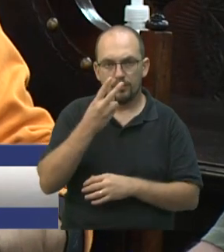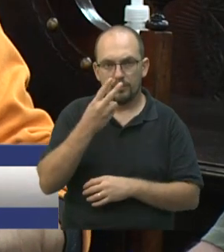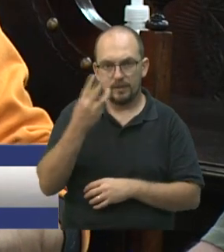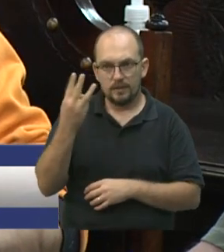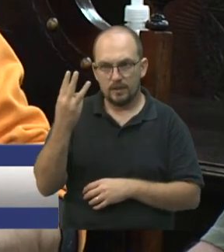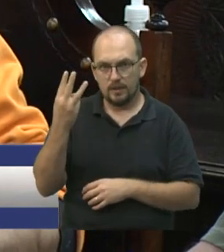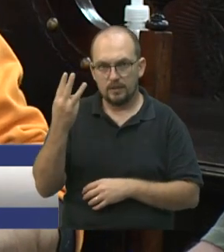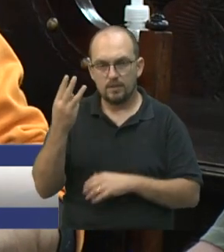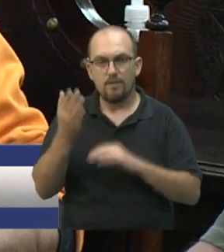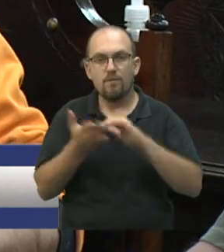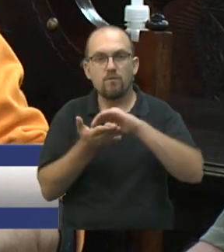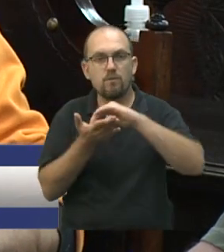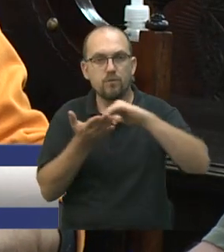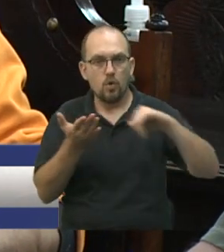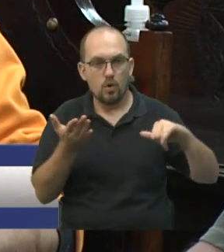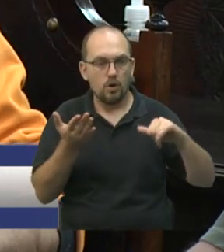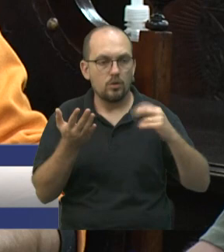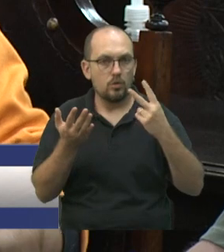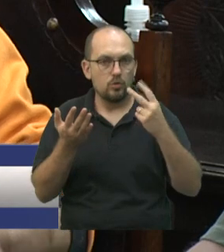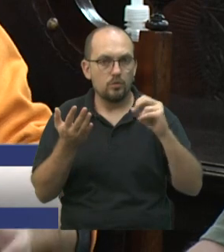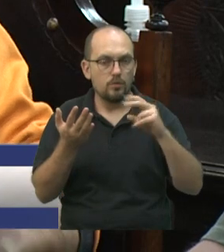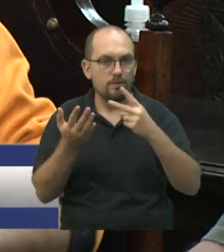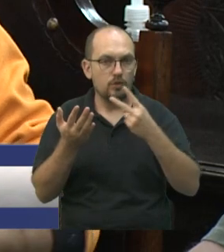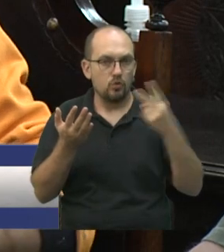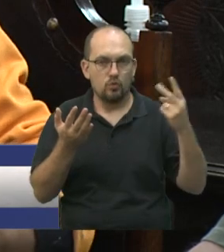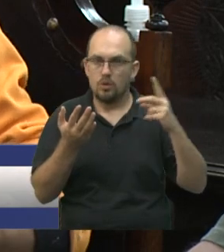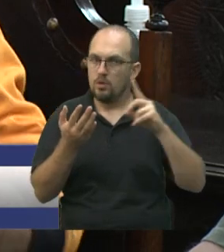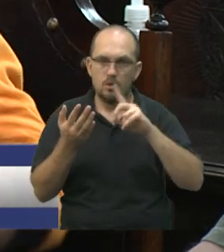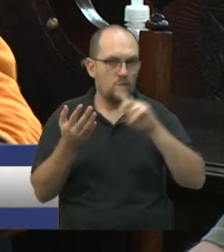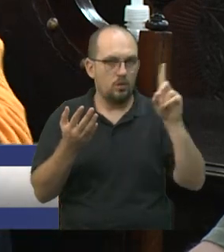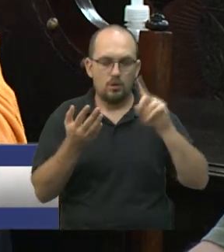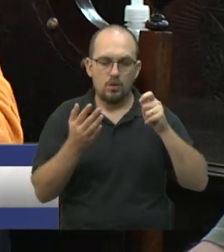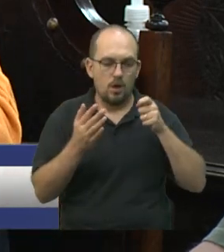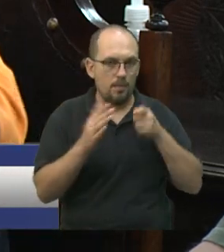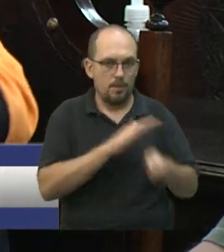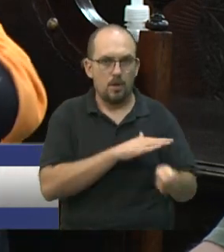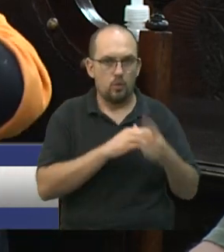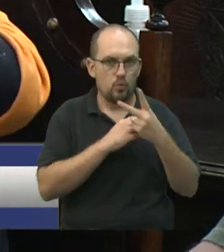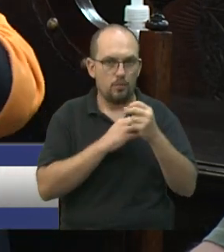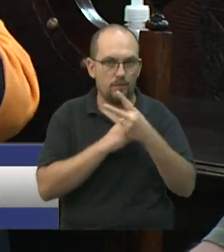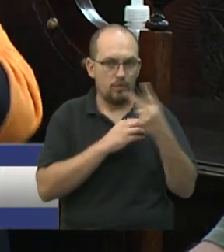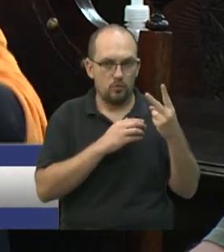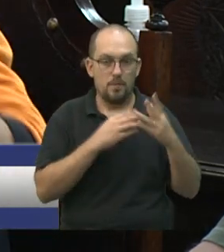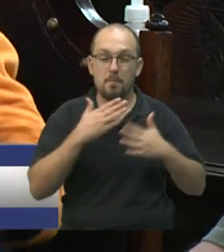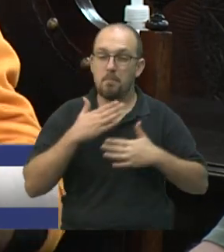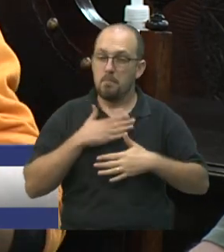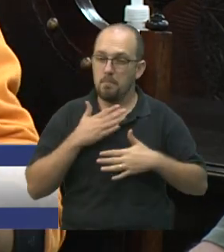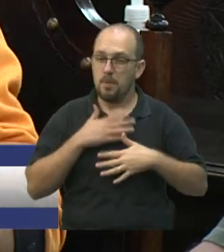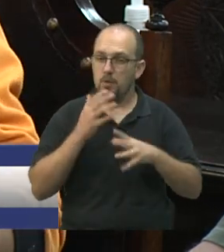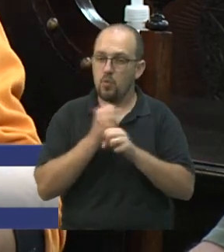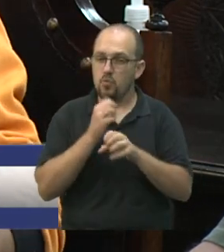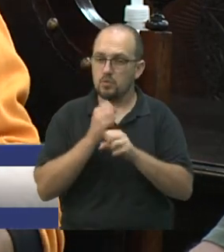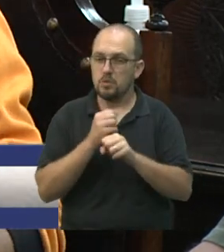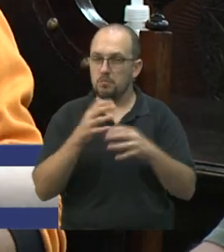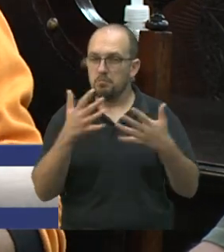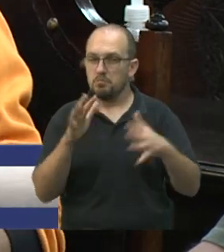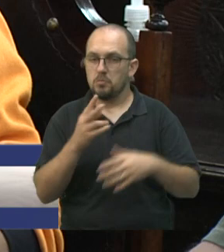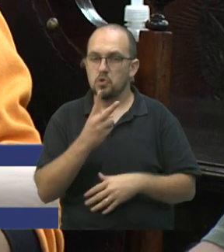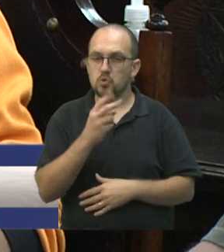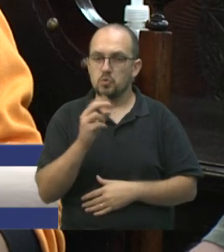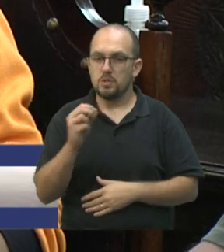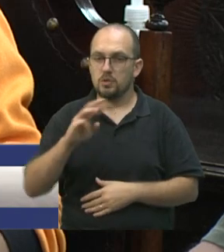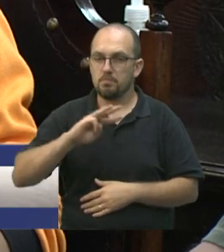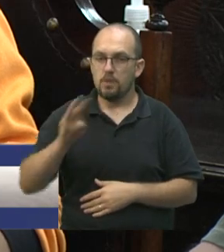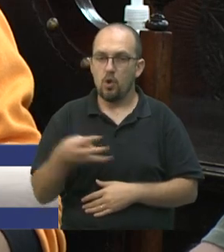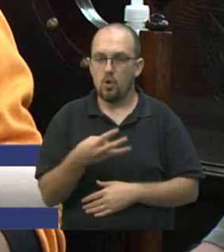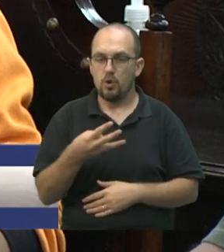superávit, né, a arrecadação em 22, que não será aplicada no ano de 2022. que nas minhas contas vai dar algo em torno também de 200 milhões, nós estamos falando